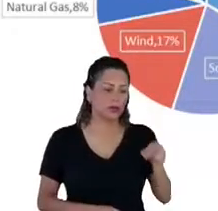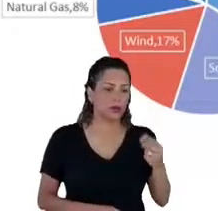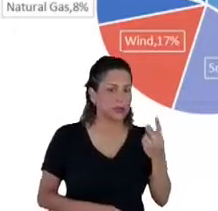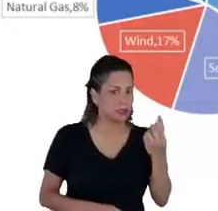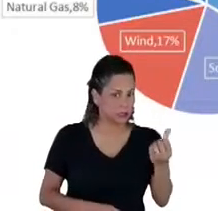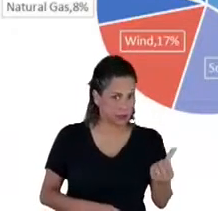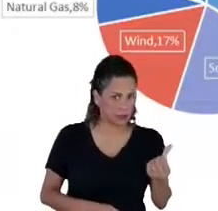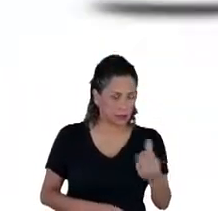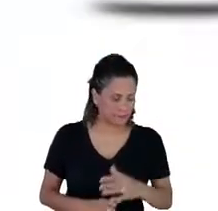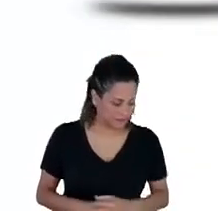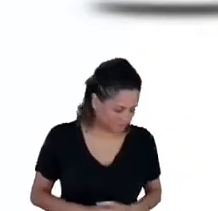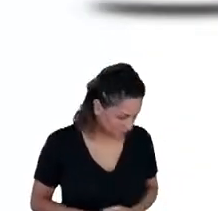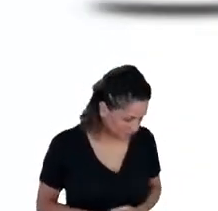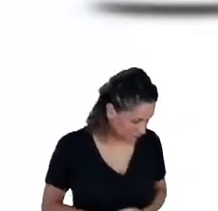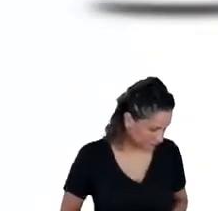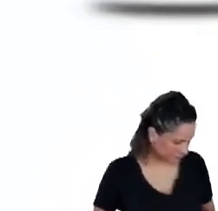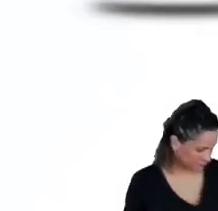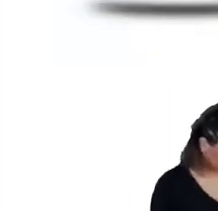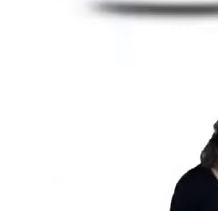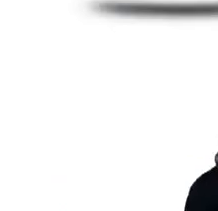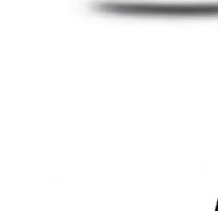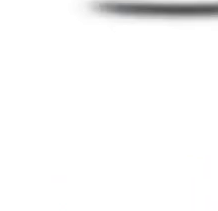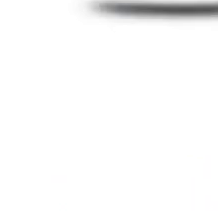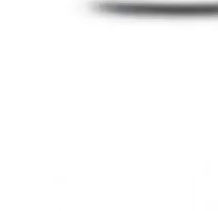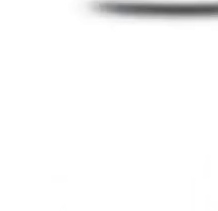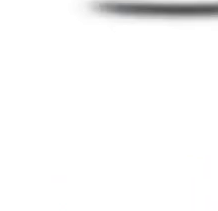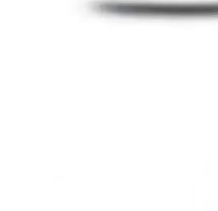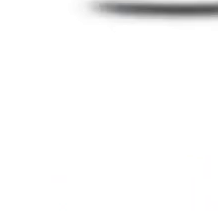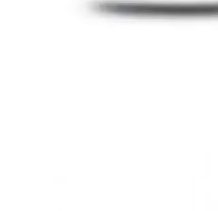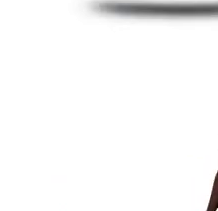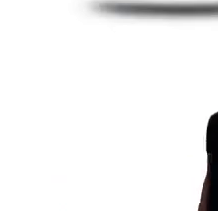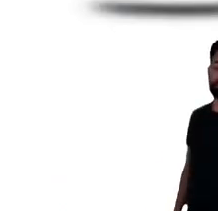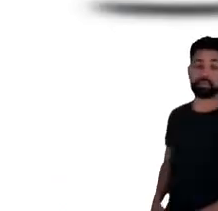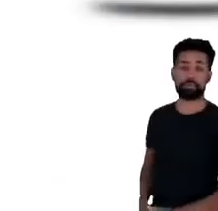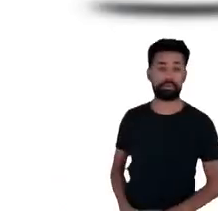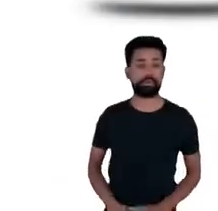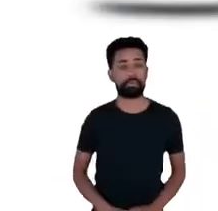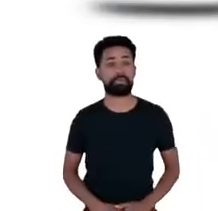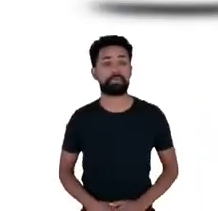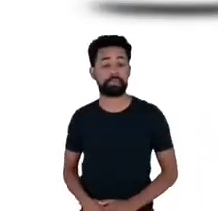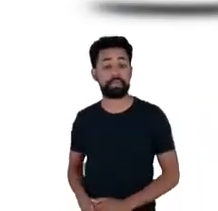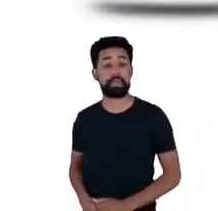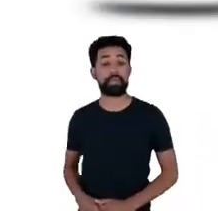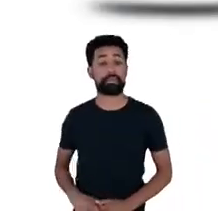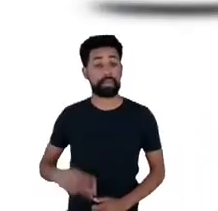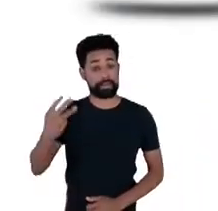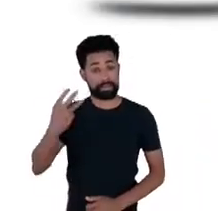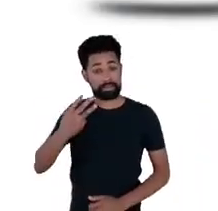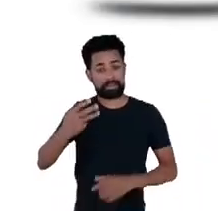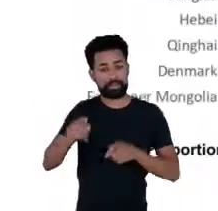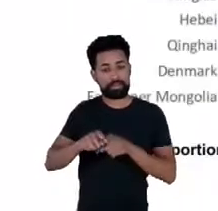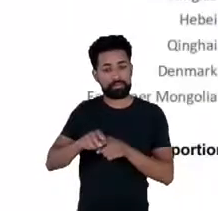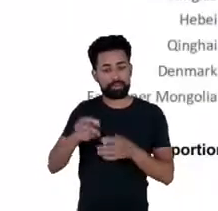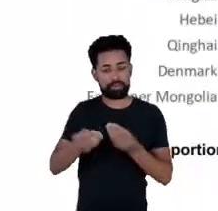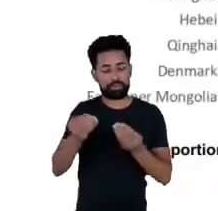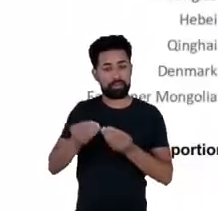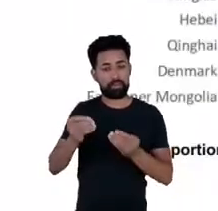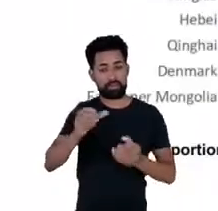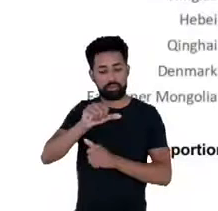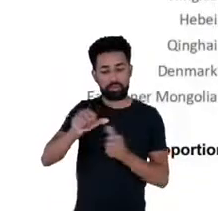total, a nova energia chegará a 70%. A terceira parte, as mudanças no sistema